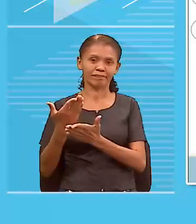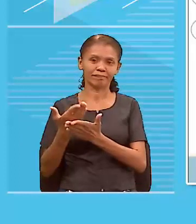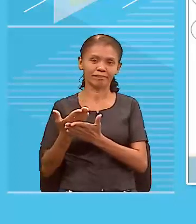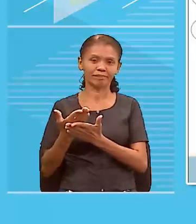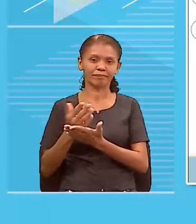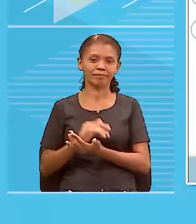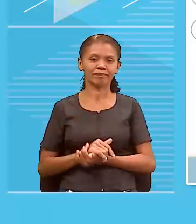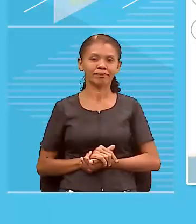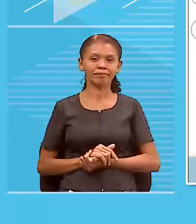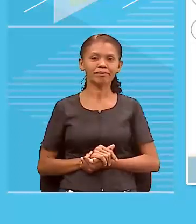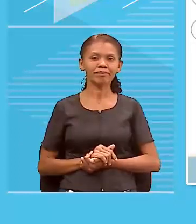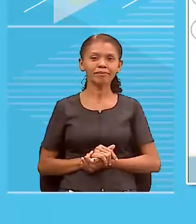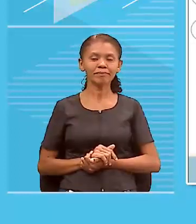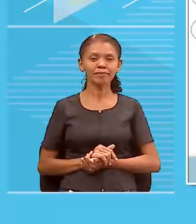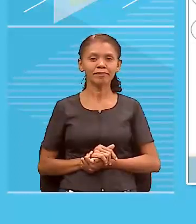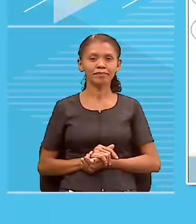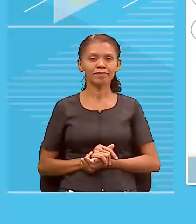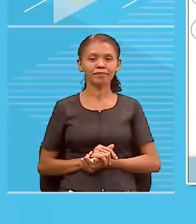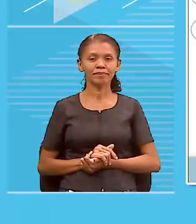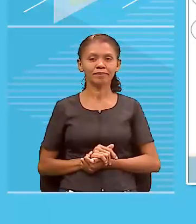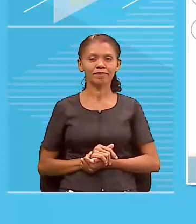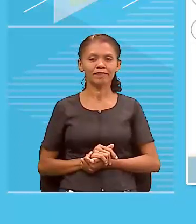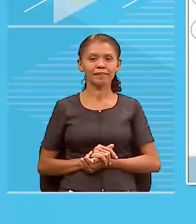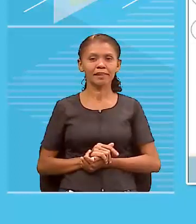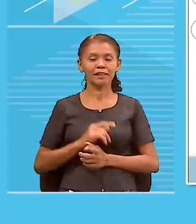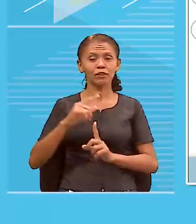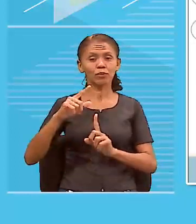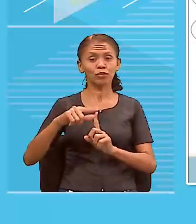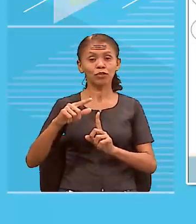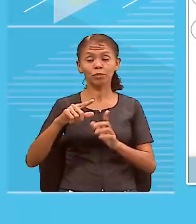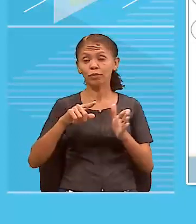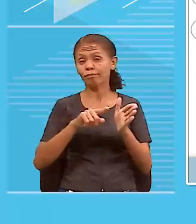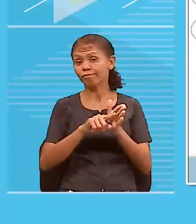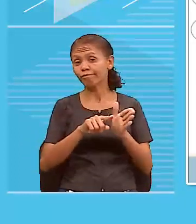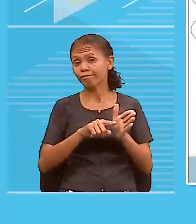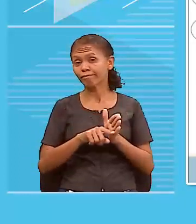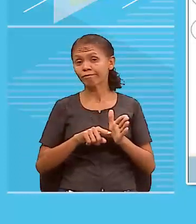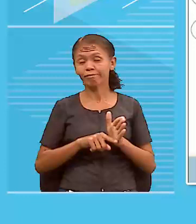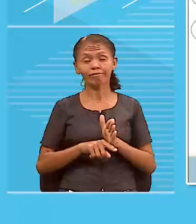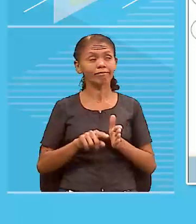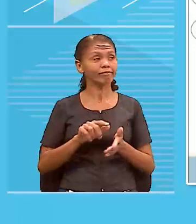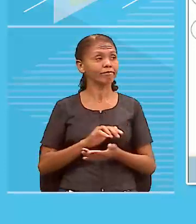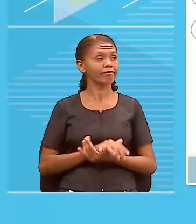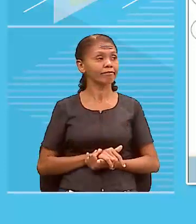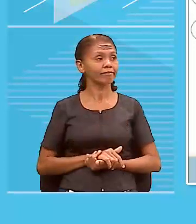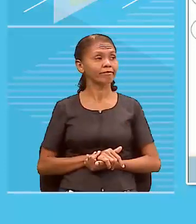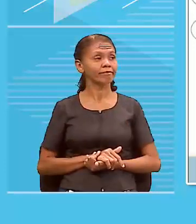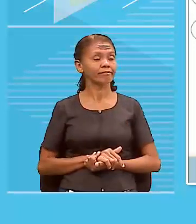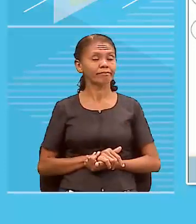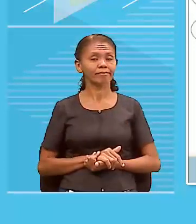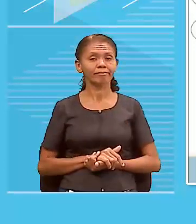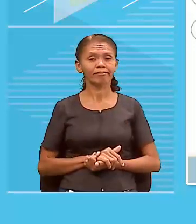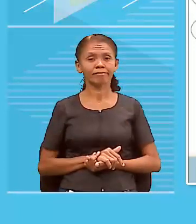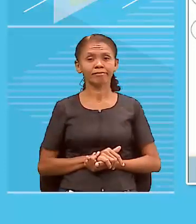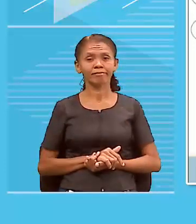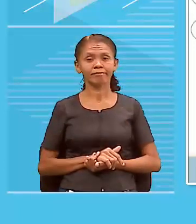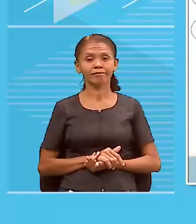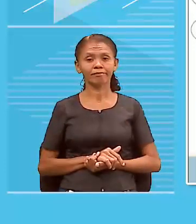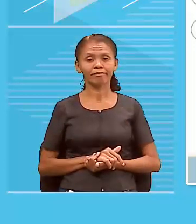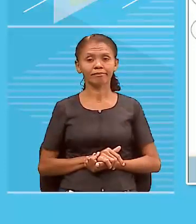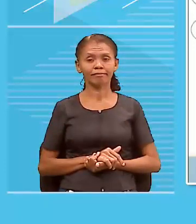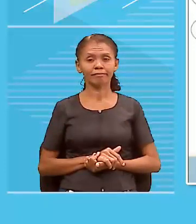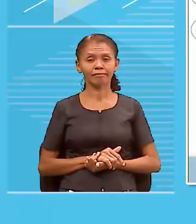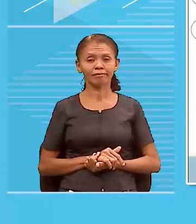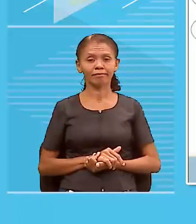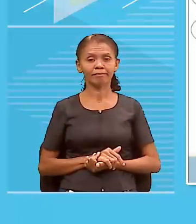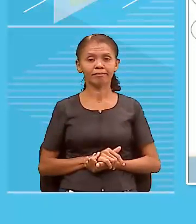acontecimentos que está no nosso planejamento e também trazendo modelos de questões né É E esse essa visão